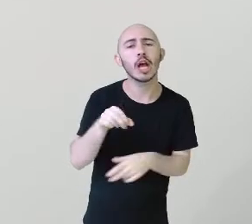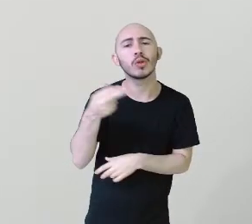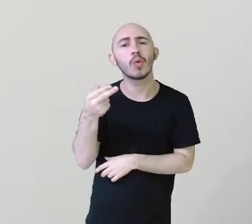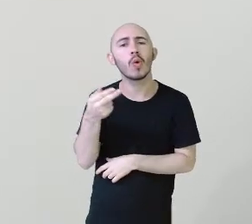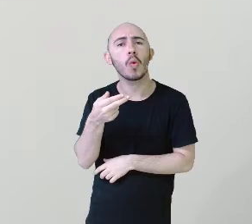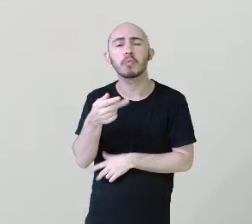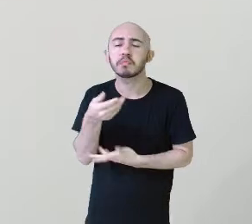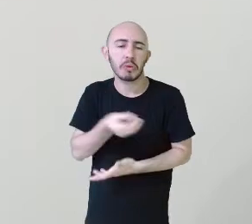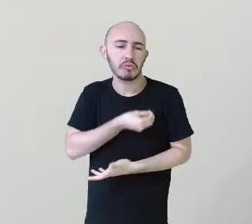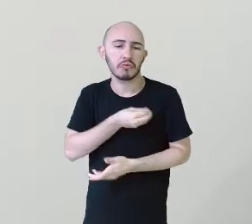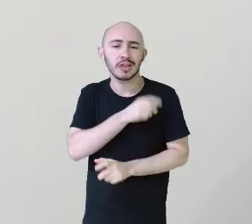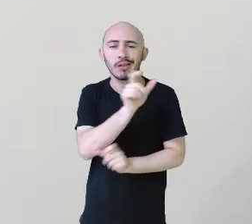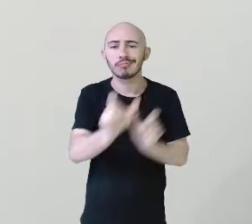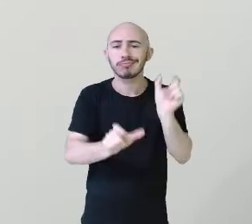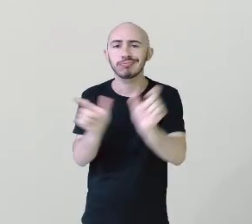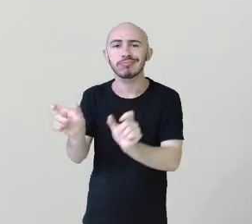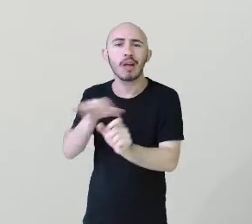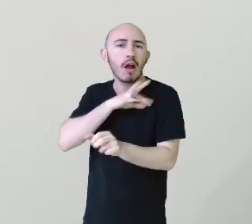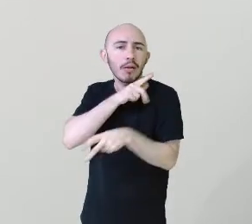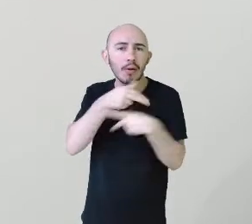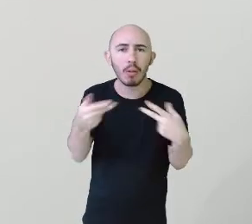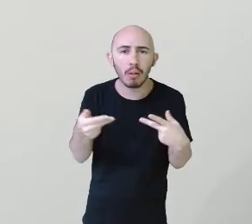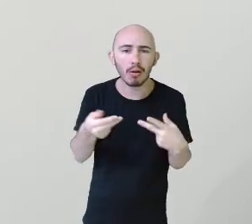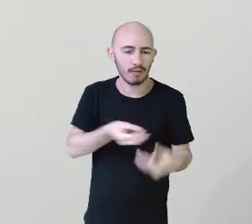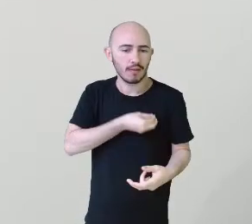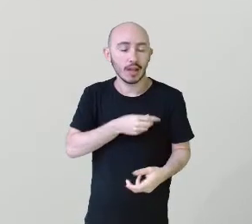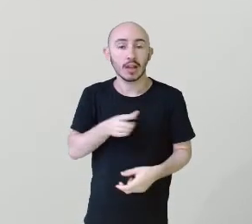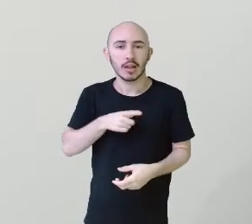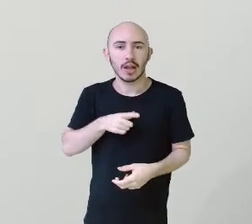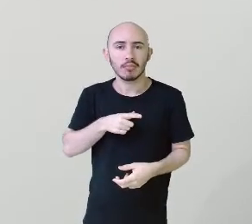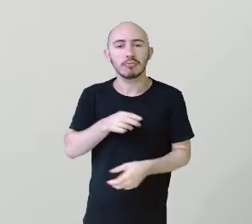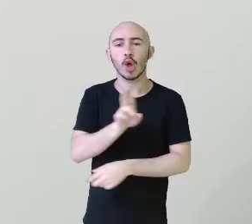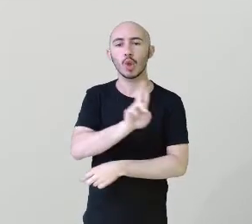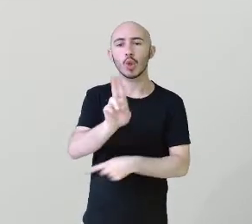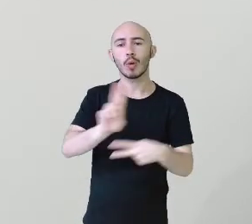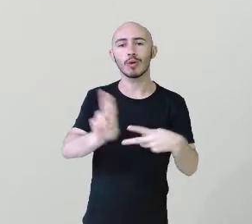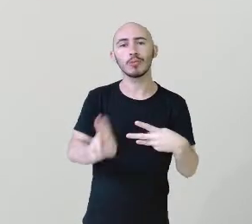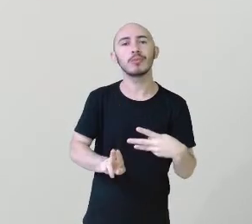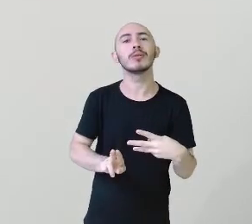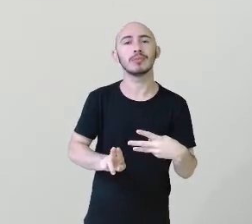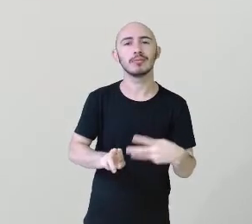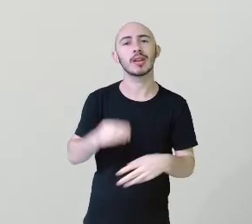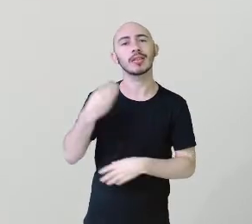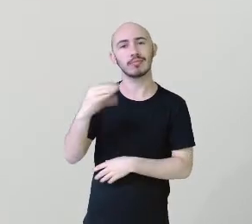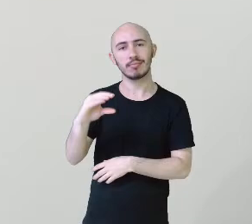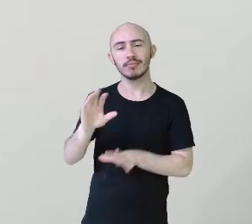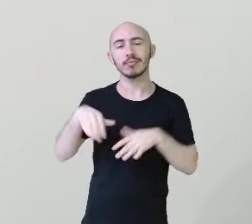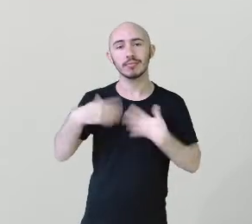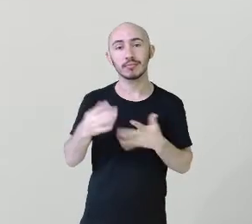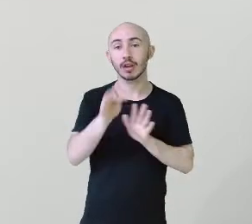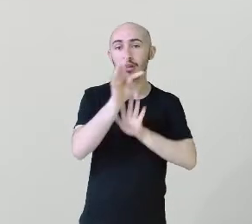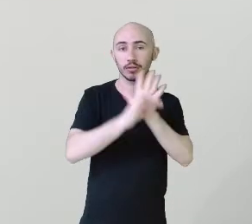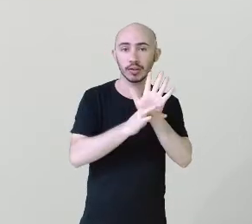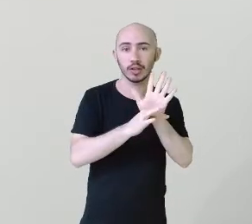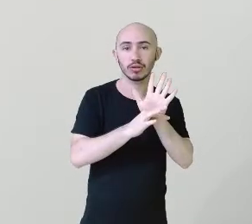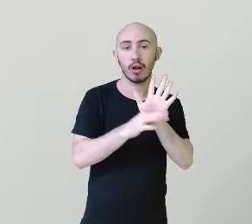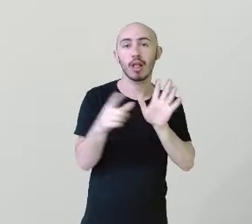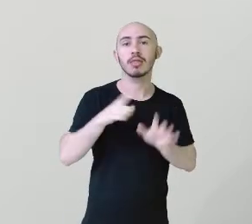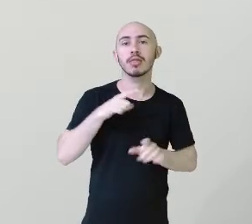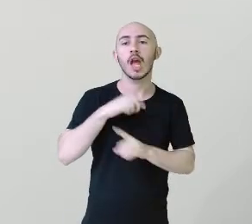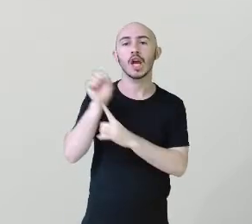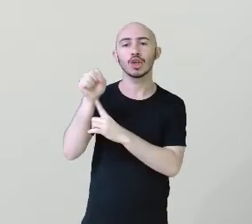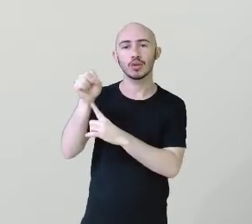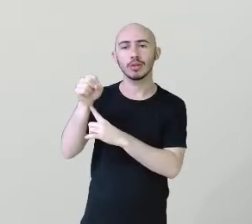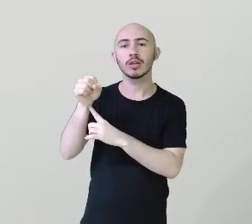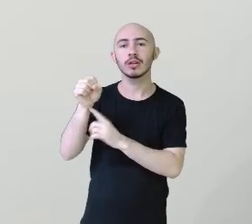que quando a gente trabalha, observa no texto o substantivo, eu preciso fazer